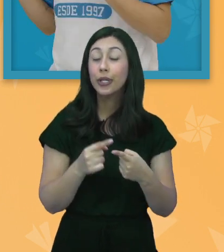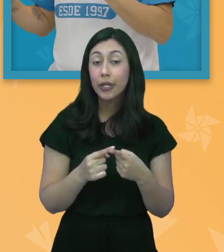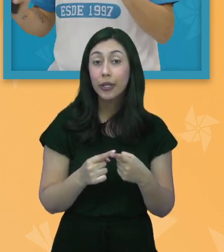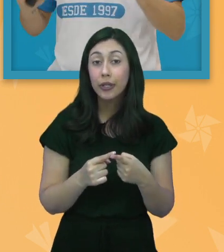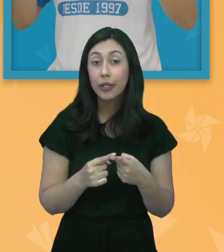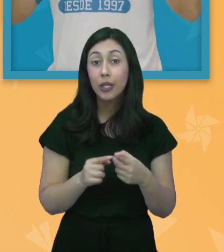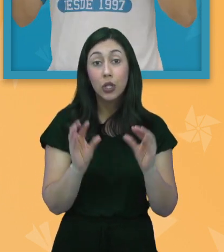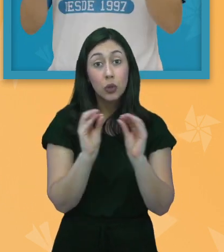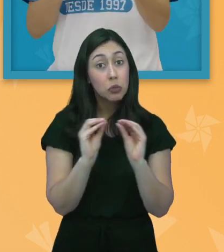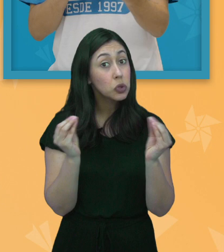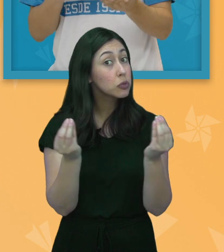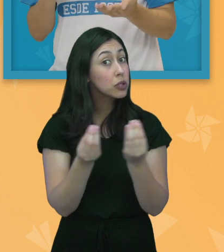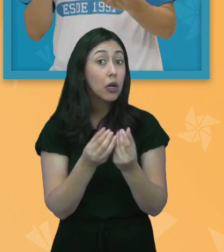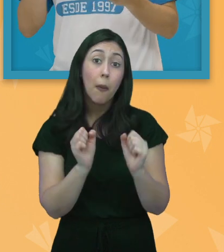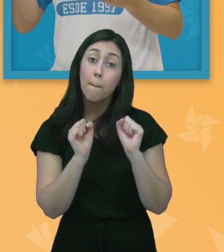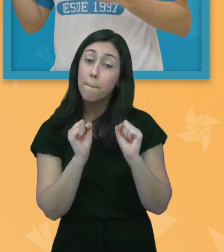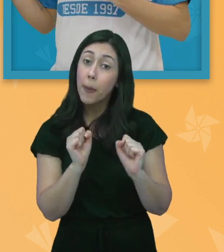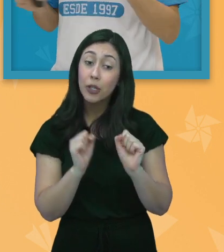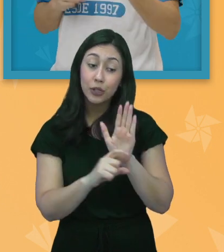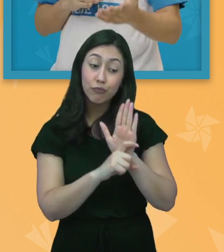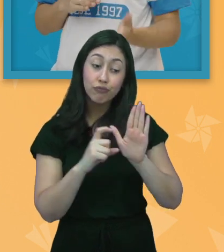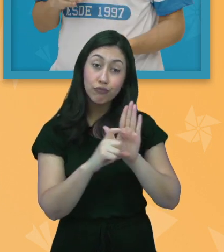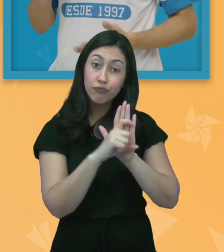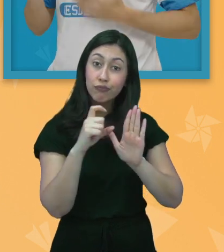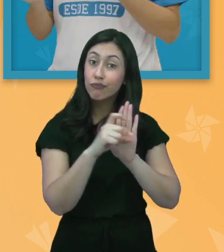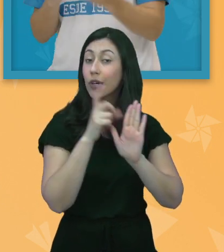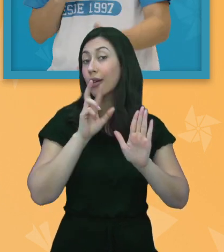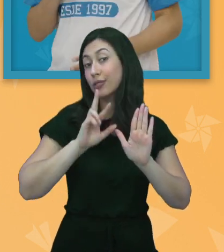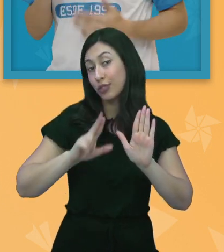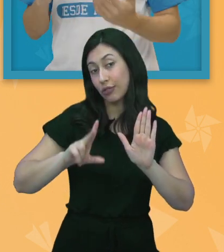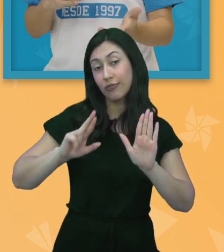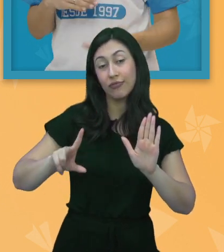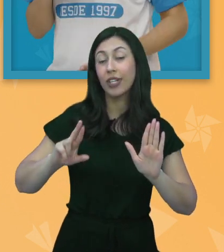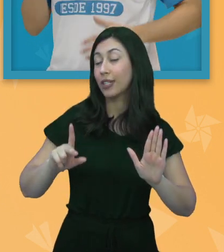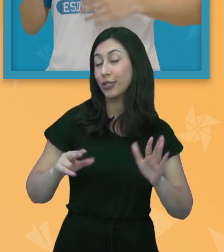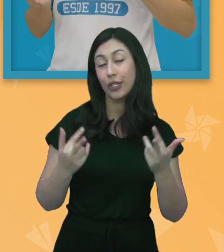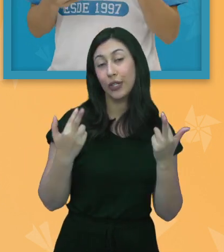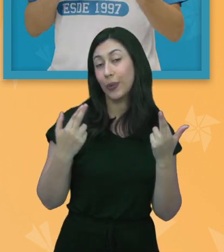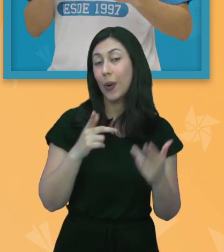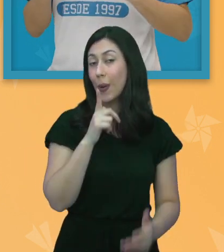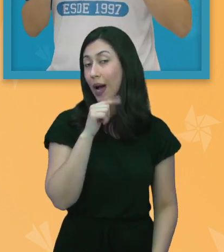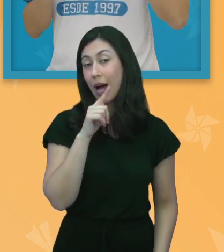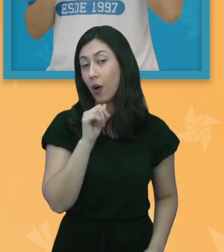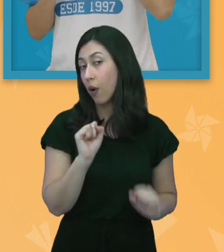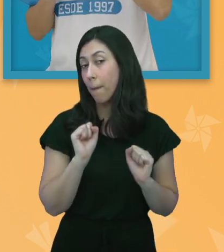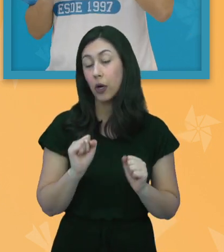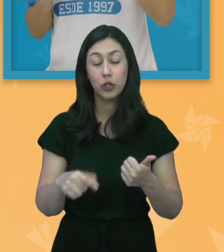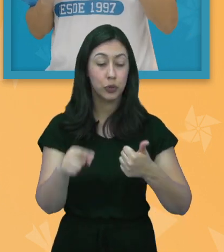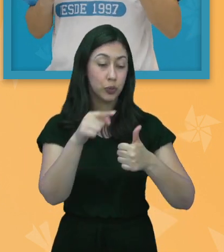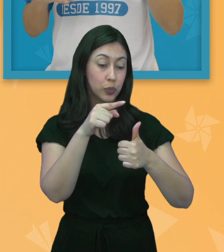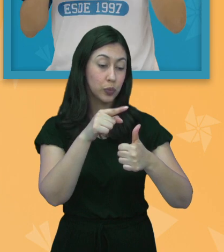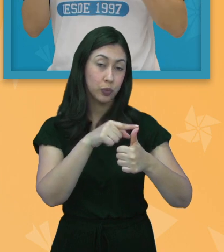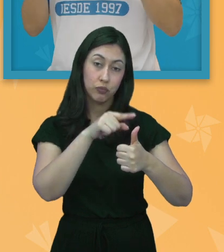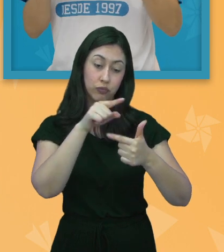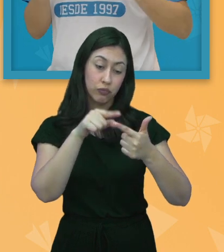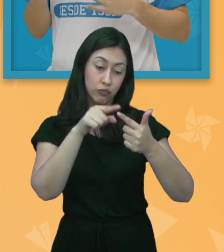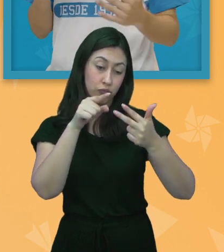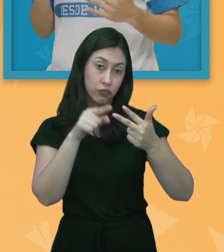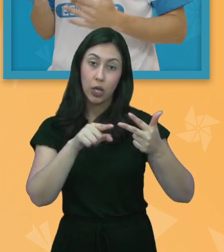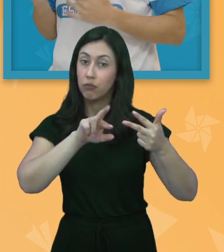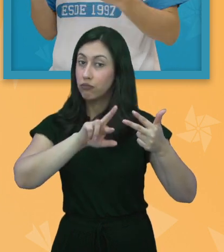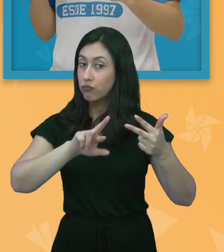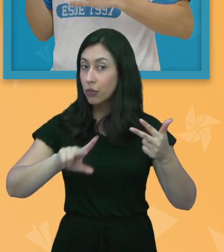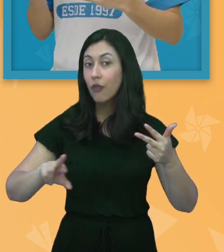porque uma substância nem sempre constituirá um sistema monofásico. Como eu falei do exemplo da água, que você pode ter ela a mesma substância ali em